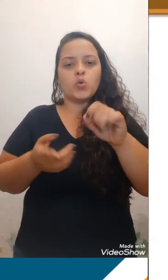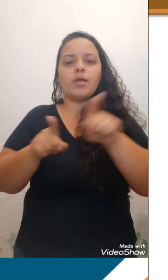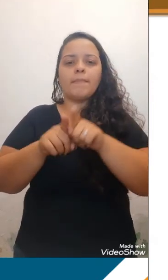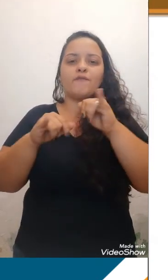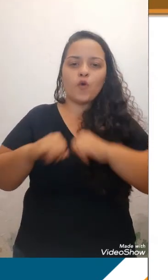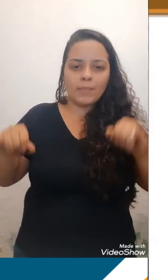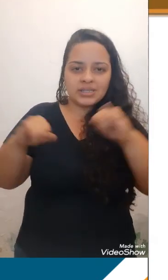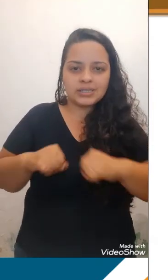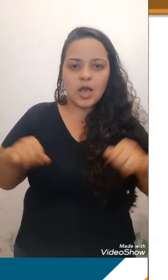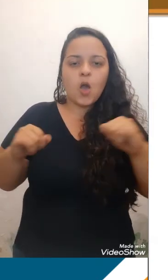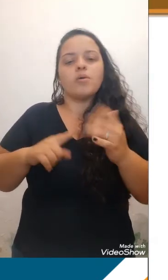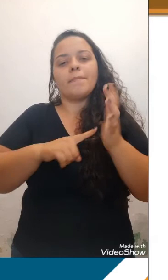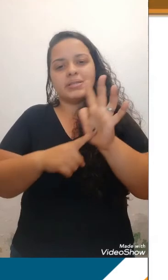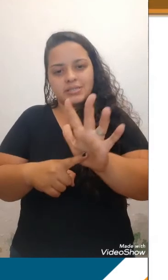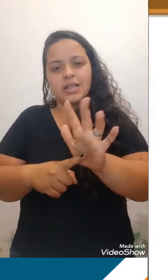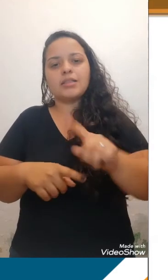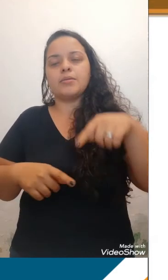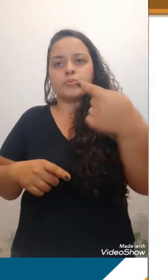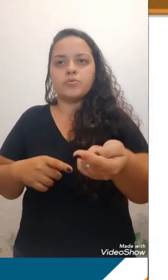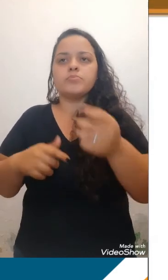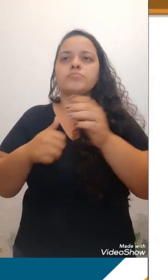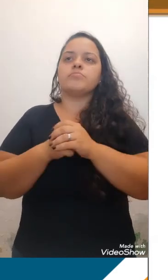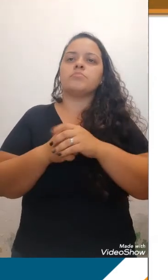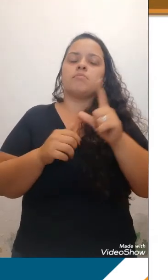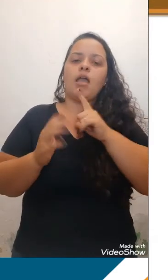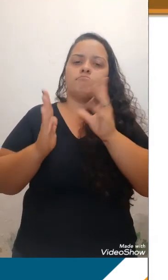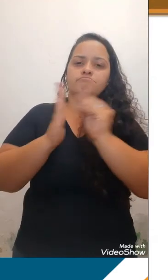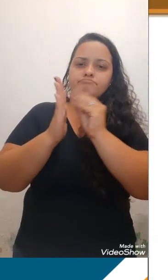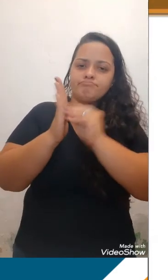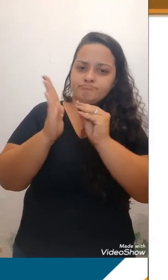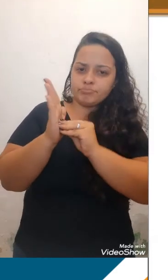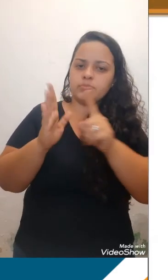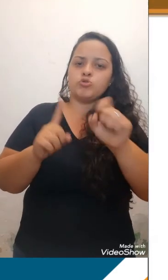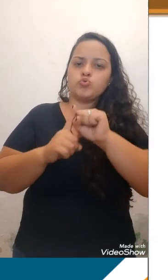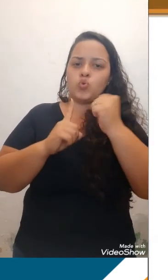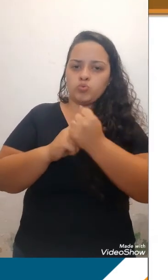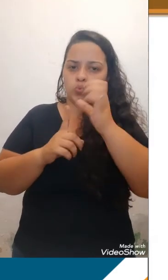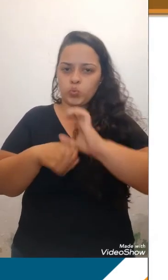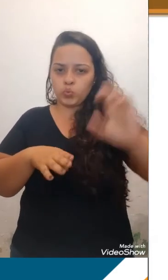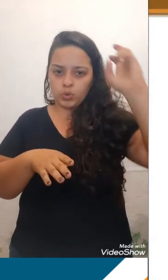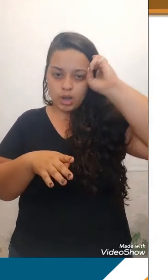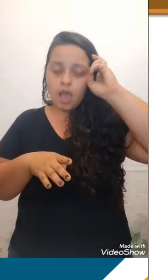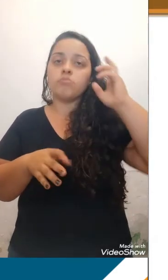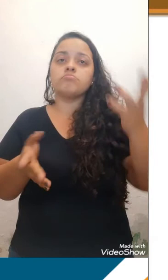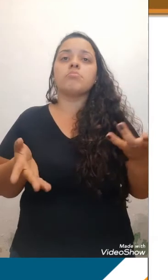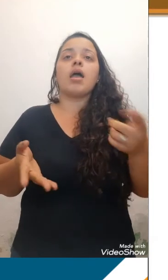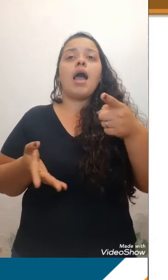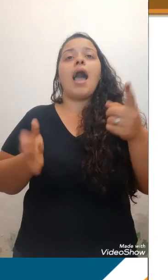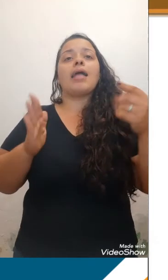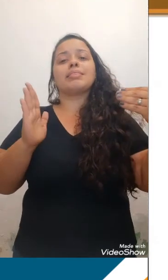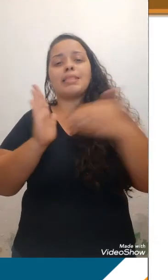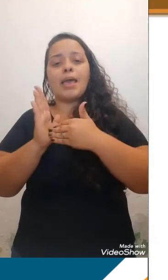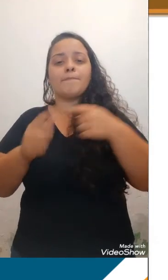à informação que será apresentada a seguir, um repertório sociocultural e, desse modo até